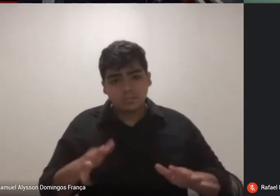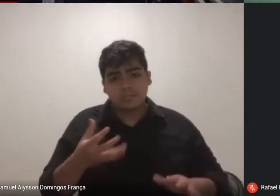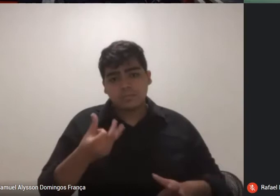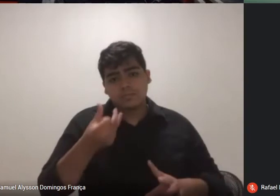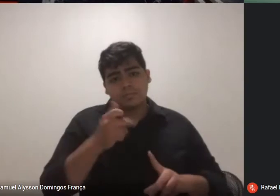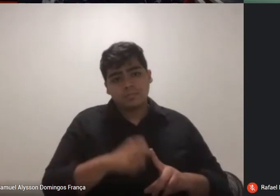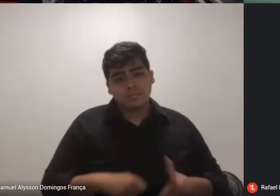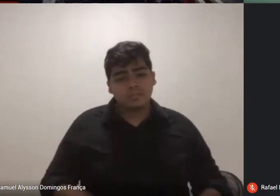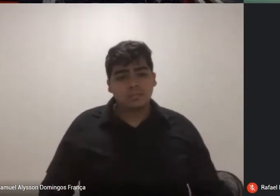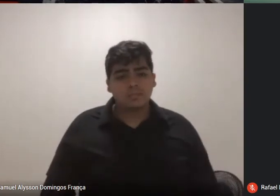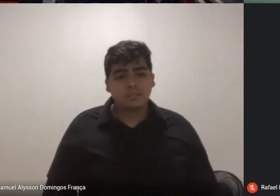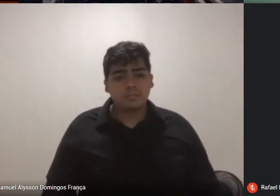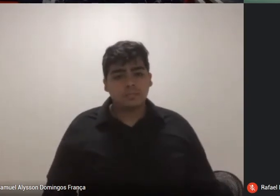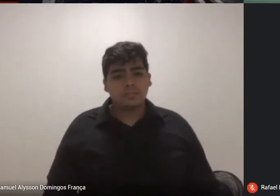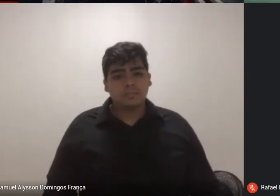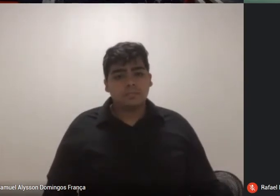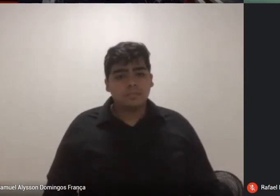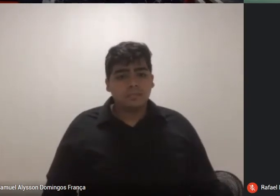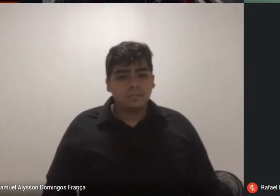A efemeridade